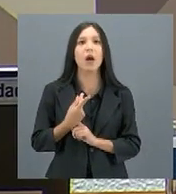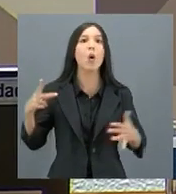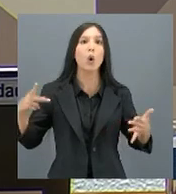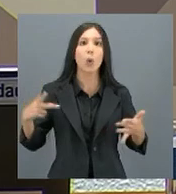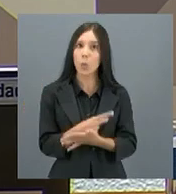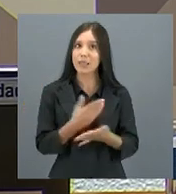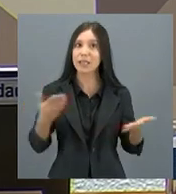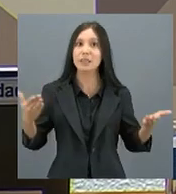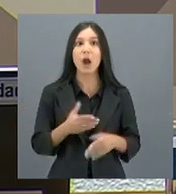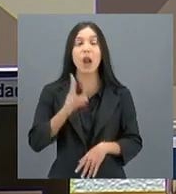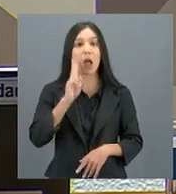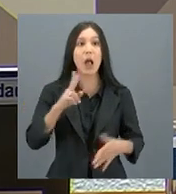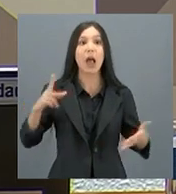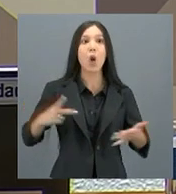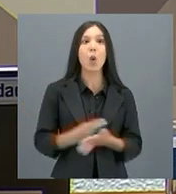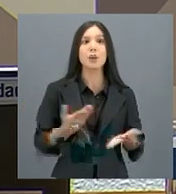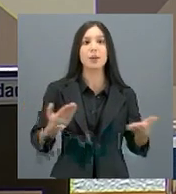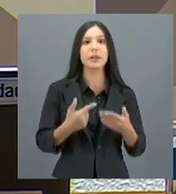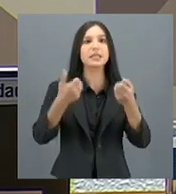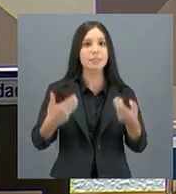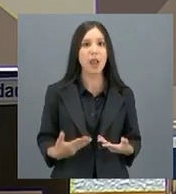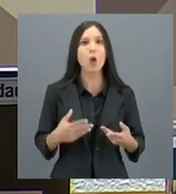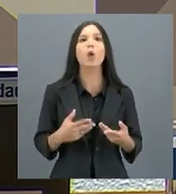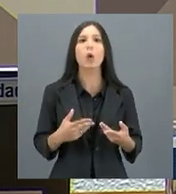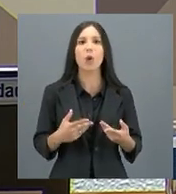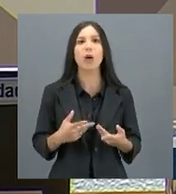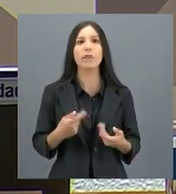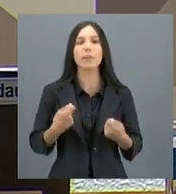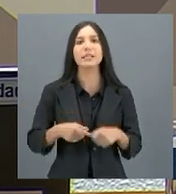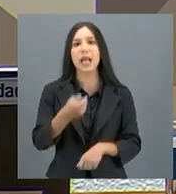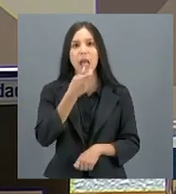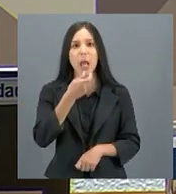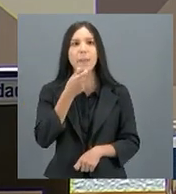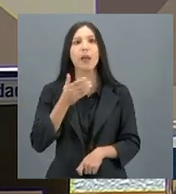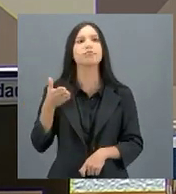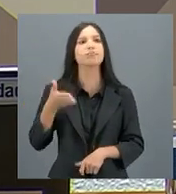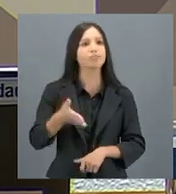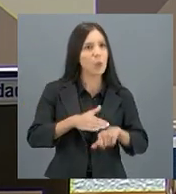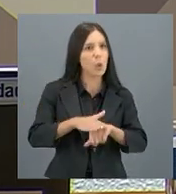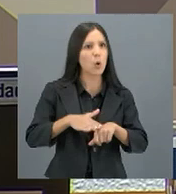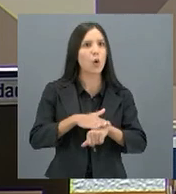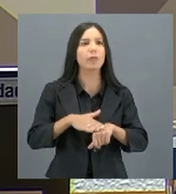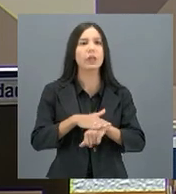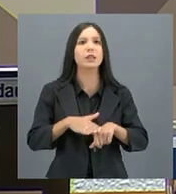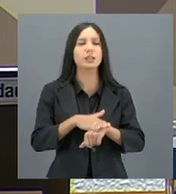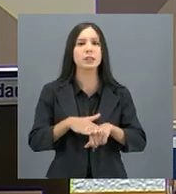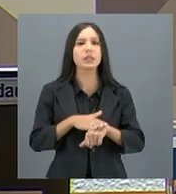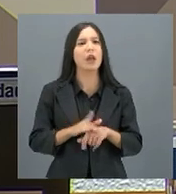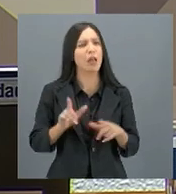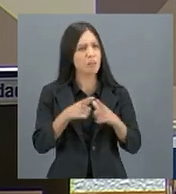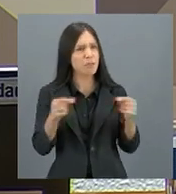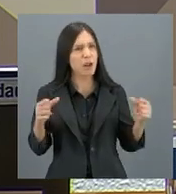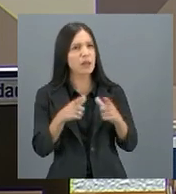aconteceu agora, eu lembro do aconteceu agora porque ele reiterou muitas vezes para mim, eu tive que tomar muitos remédios para vir aqui falar com você, eu estou sob efeito Então de foi em medicação.